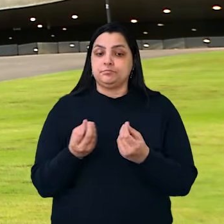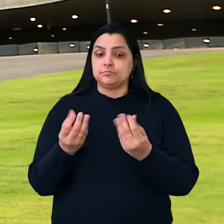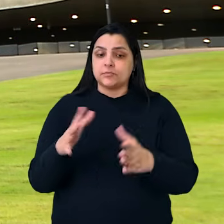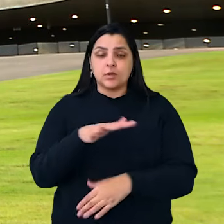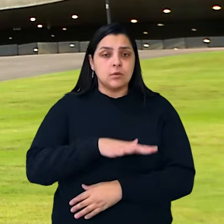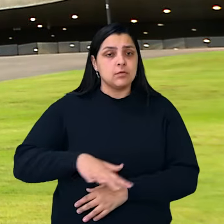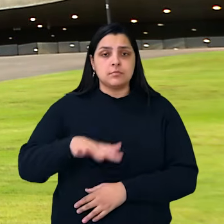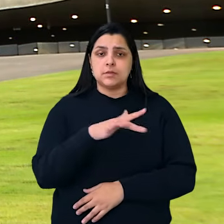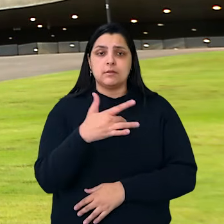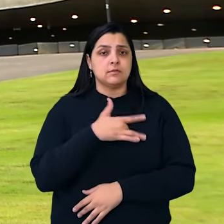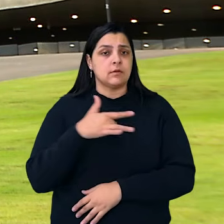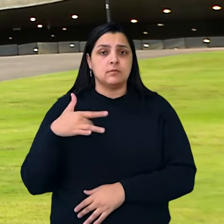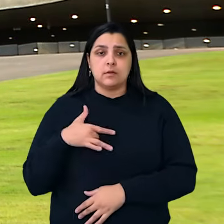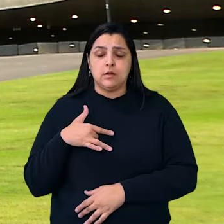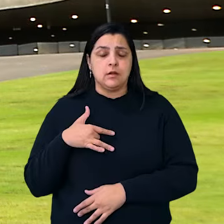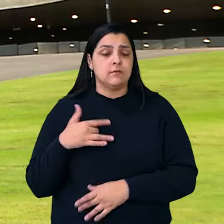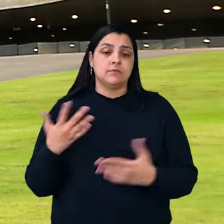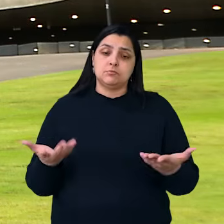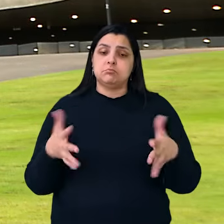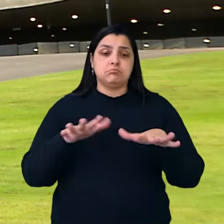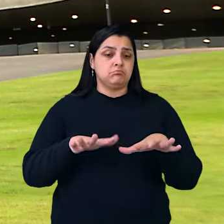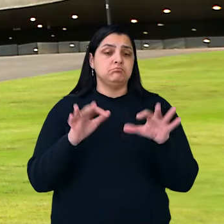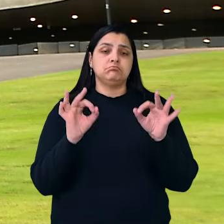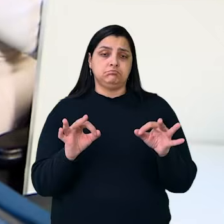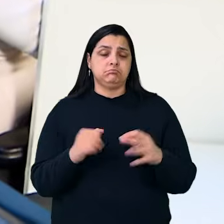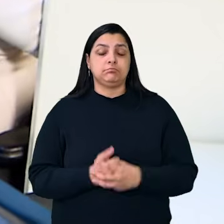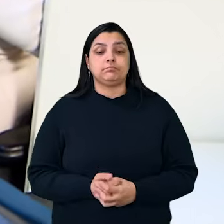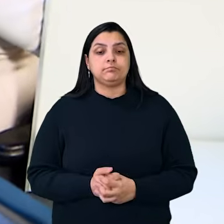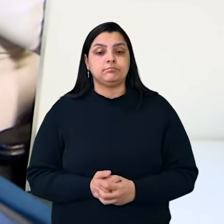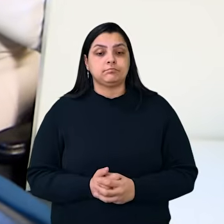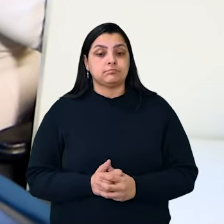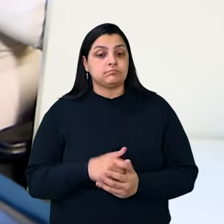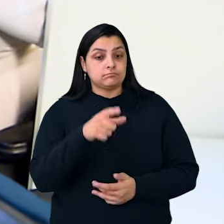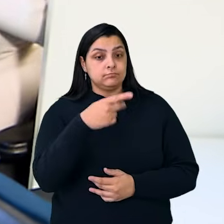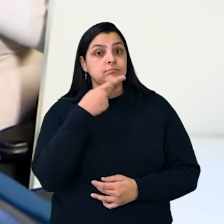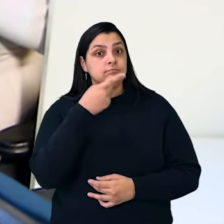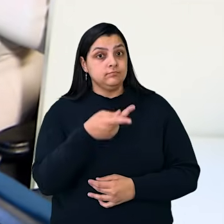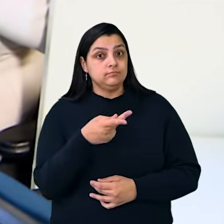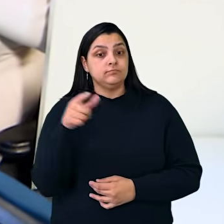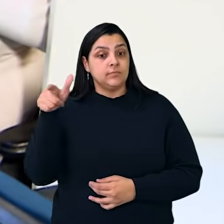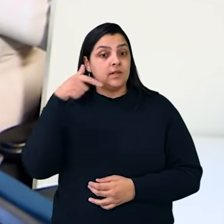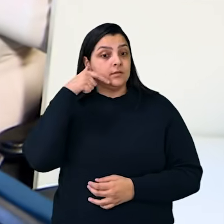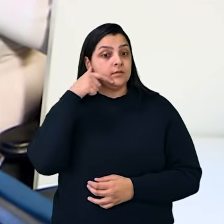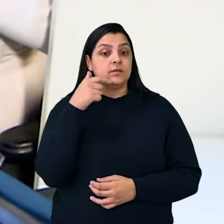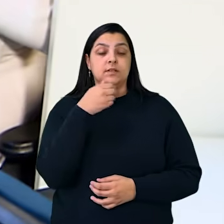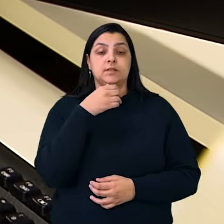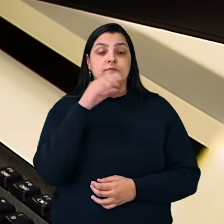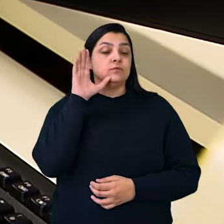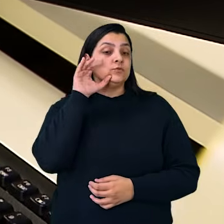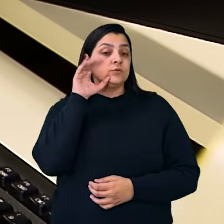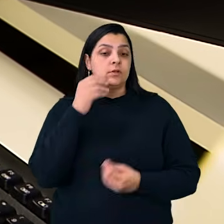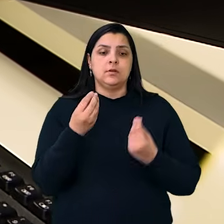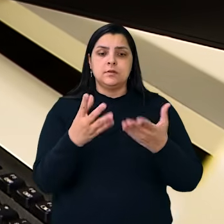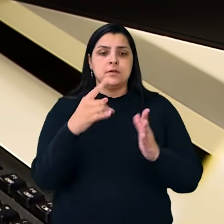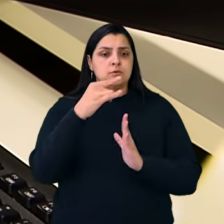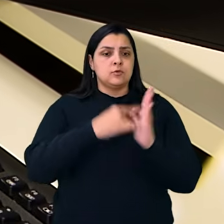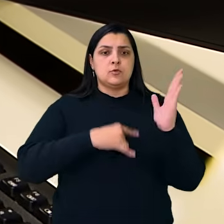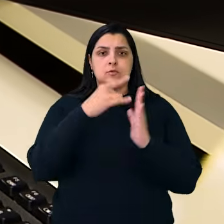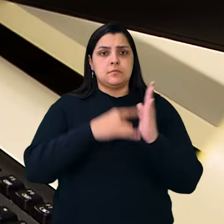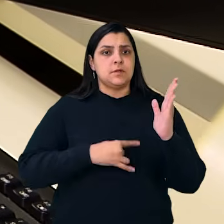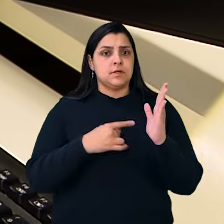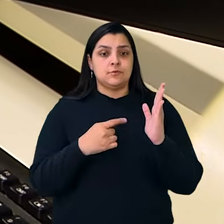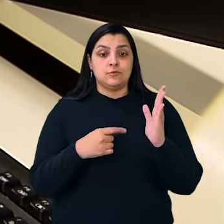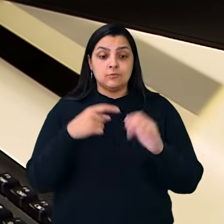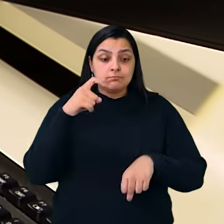propiciar um ambiente de trabalho saudável e inclusivo. A instituição argumentou que a operadora apresentou documentos com o nome